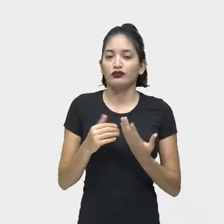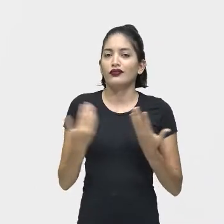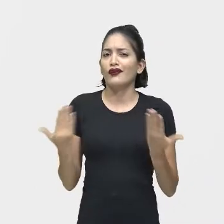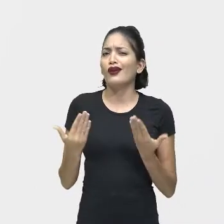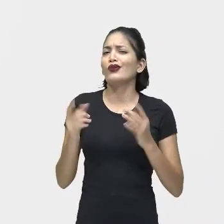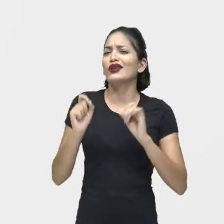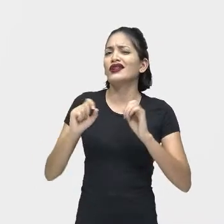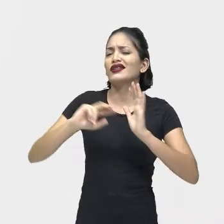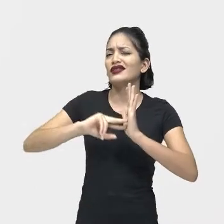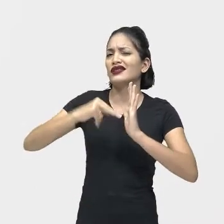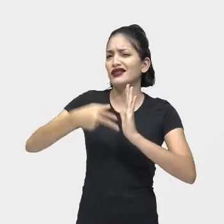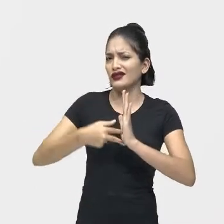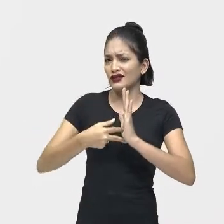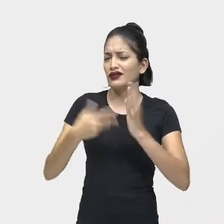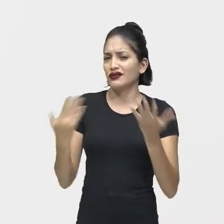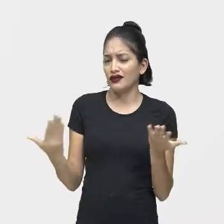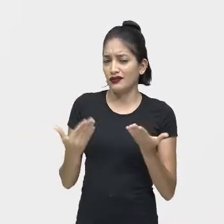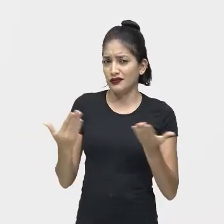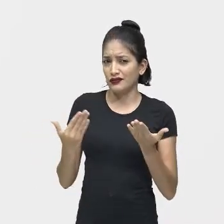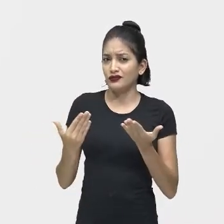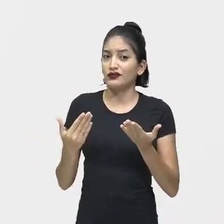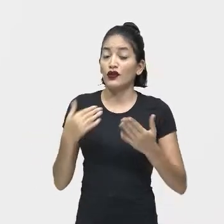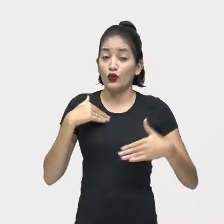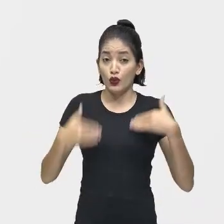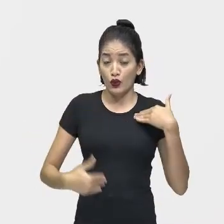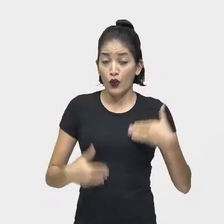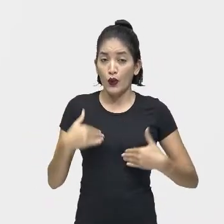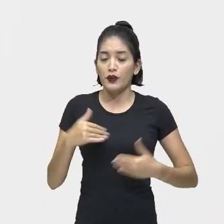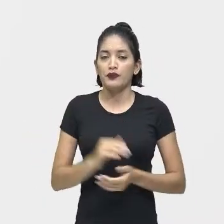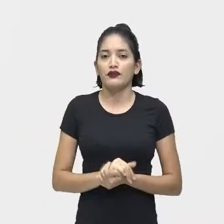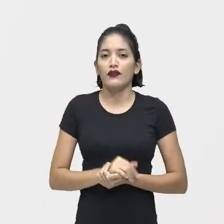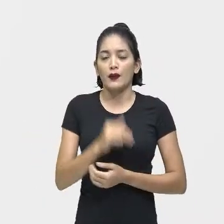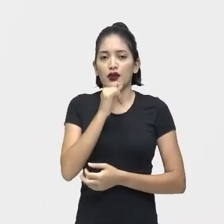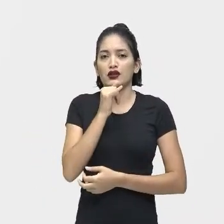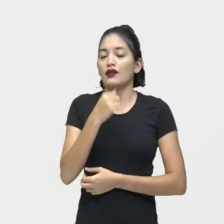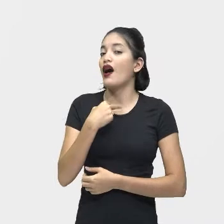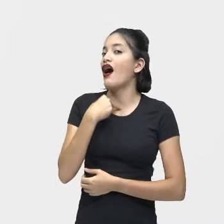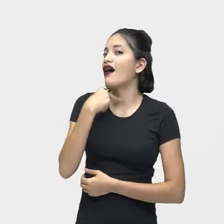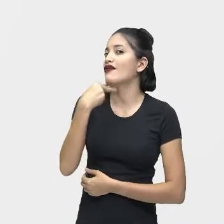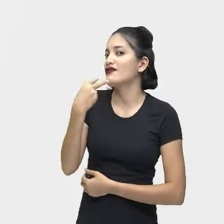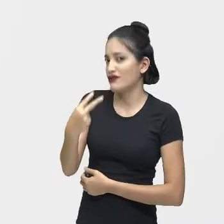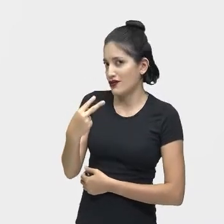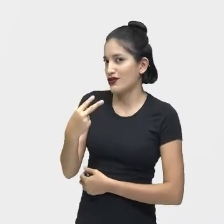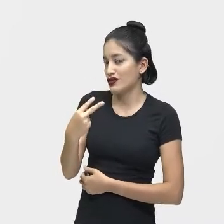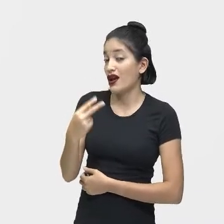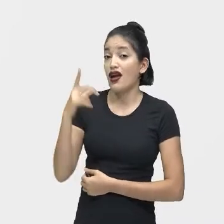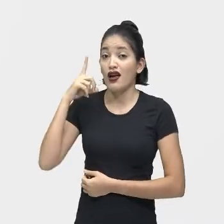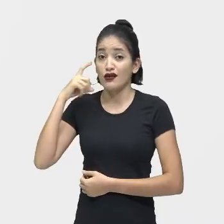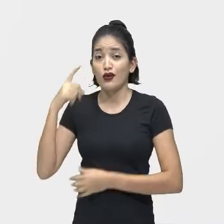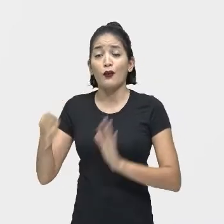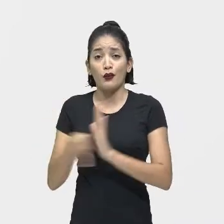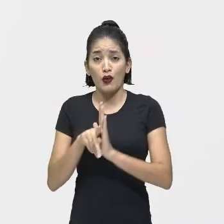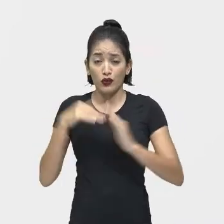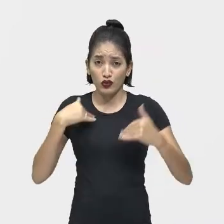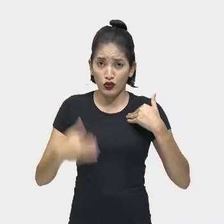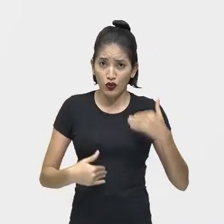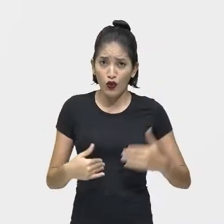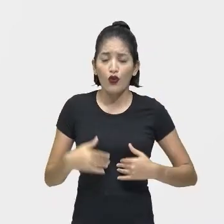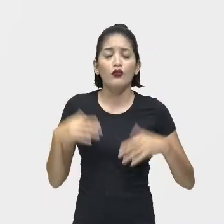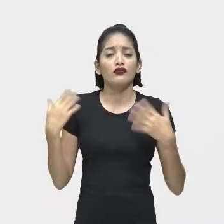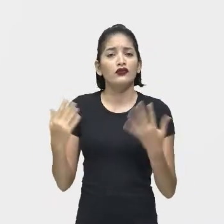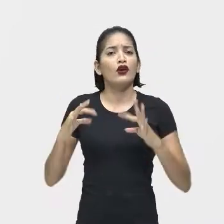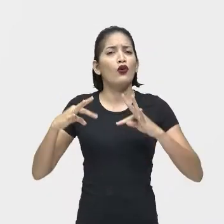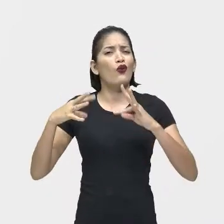ver o que é o som corporal, corporais? A voz. A voz é um som corporal, certo? De todos os sons que